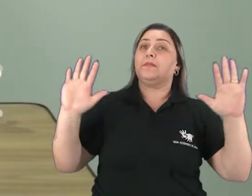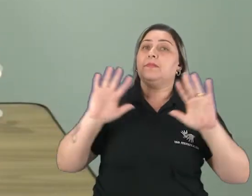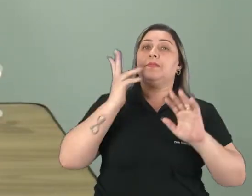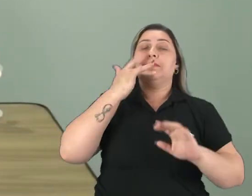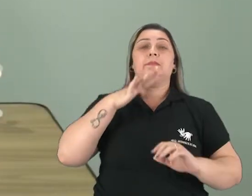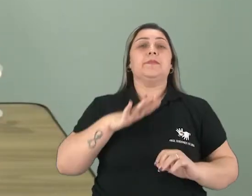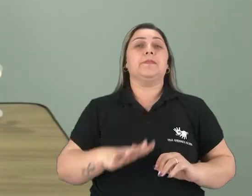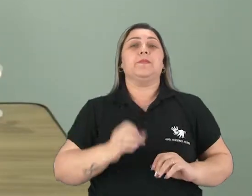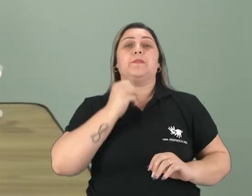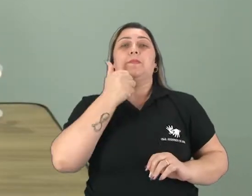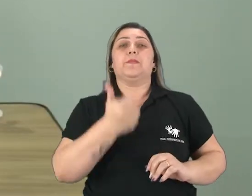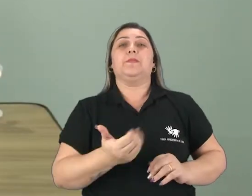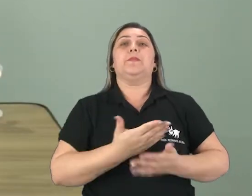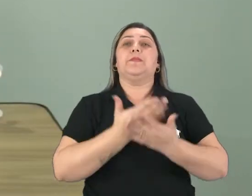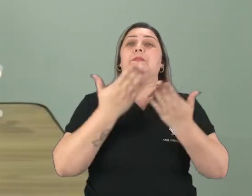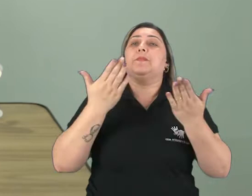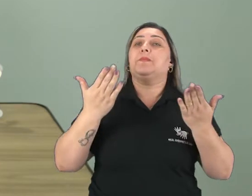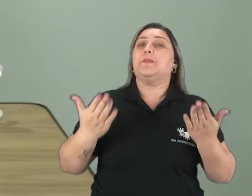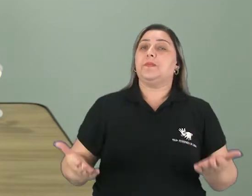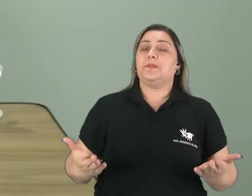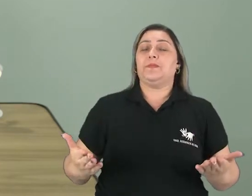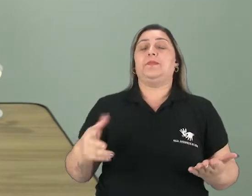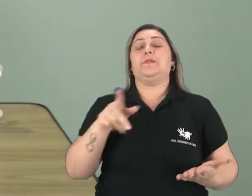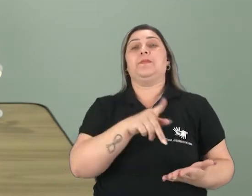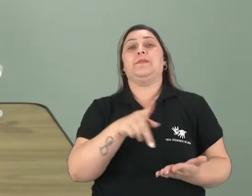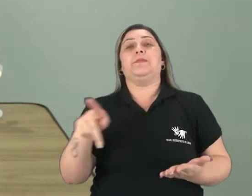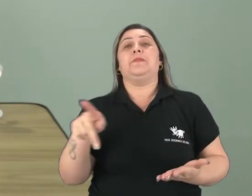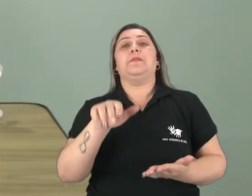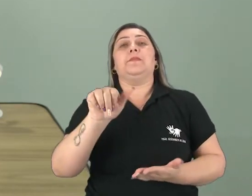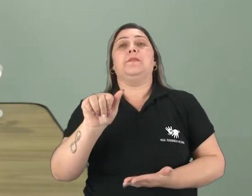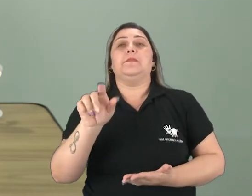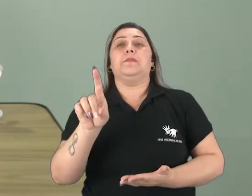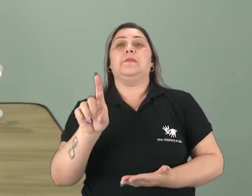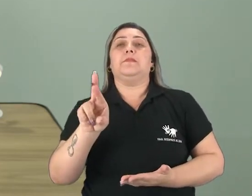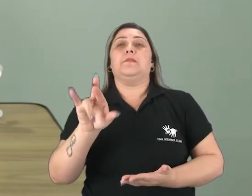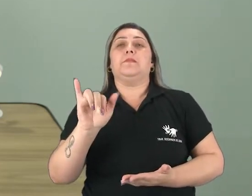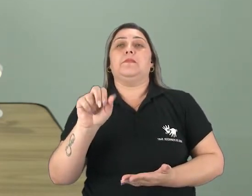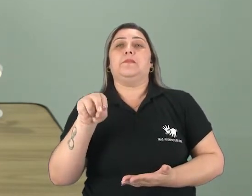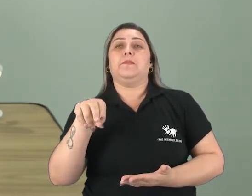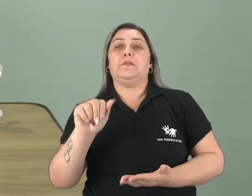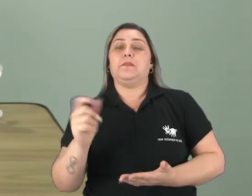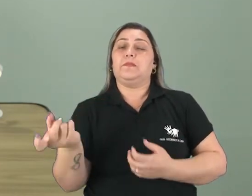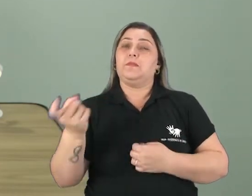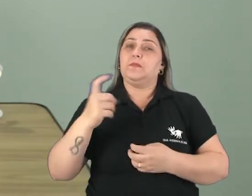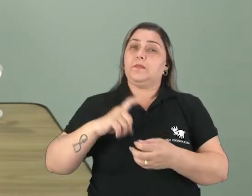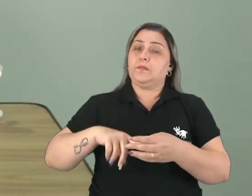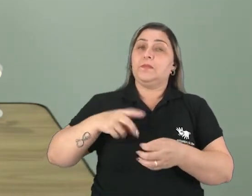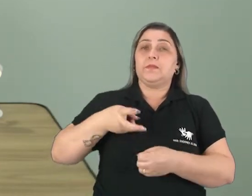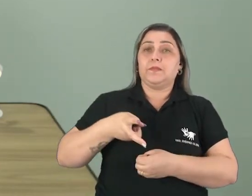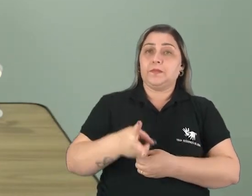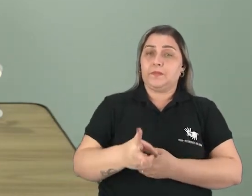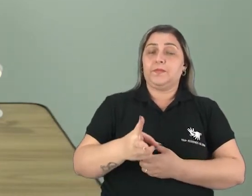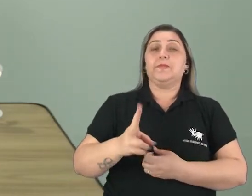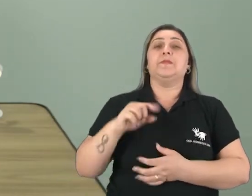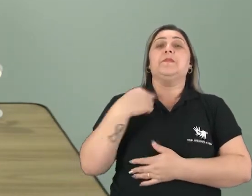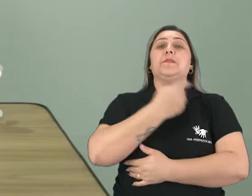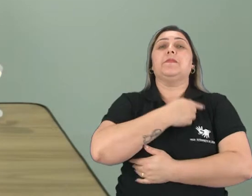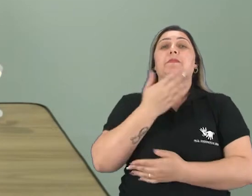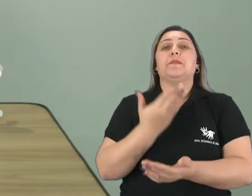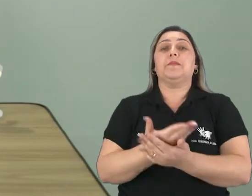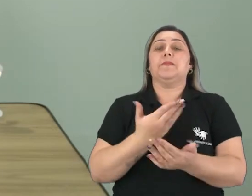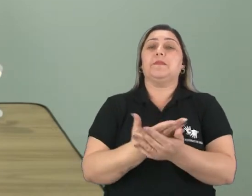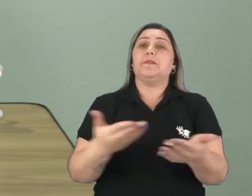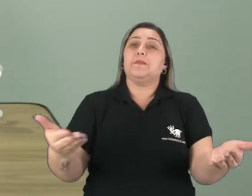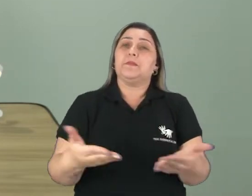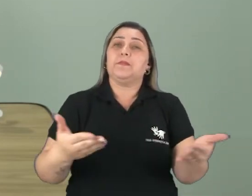Olá, crianças! Tudo bem com vocês? Sou a professora Adriana. Estou de volta para dar continuidade à nossa aula de